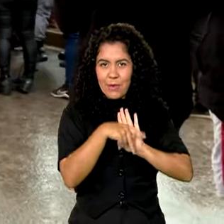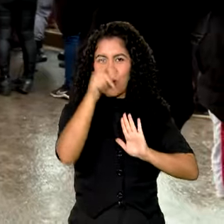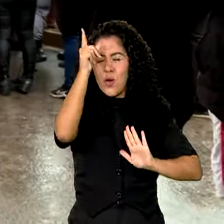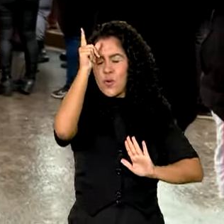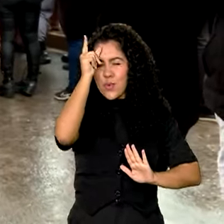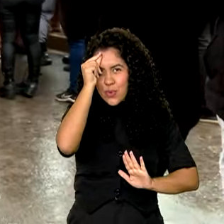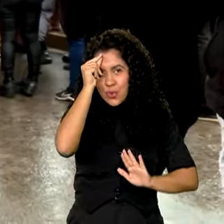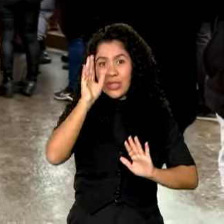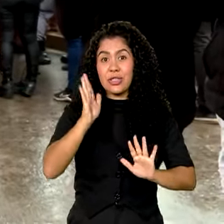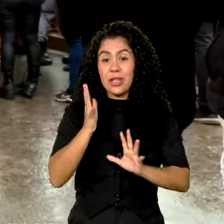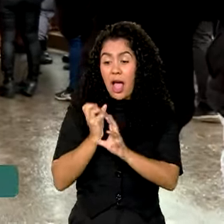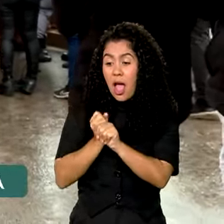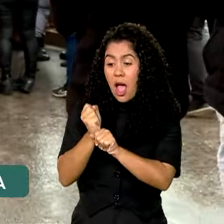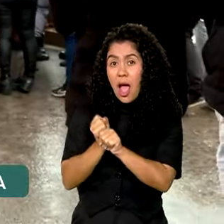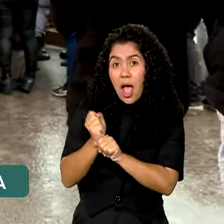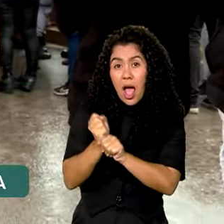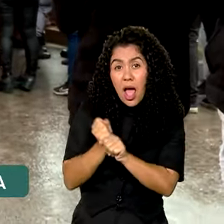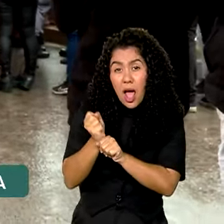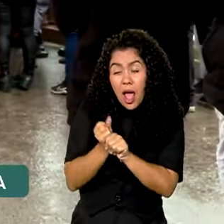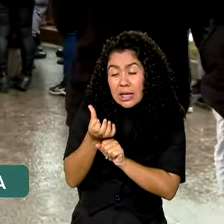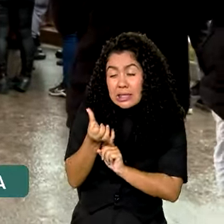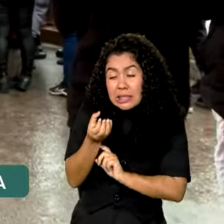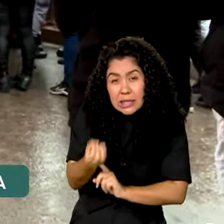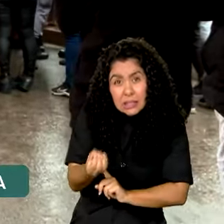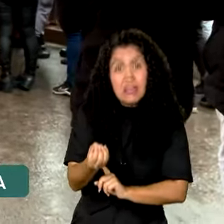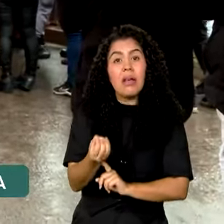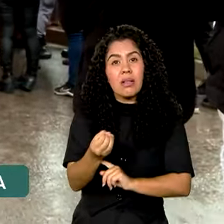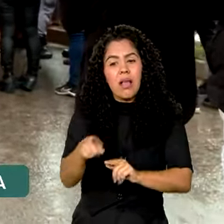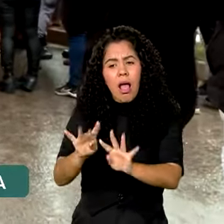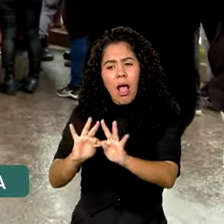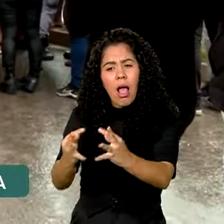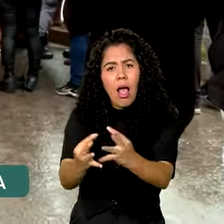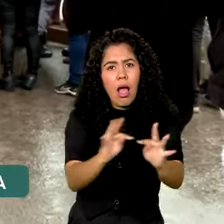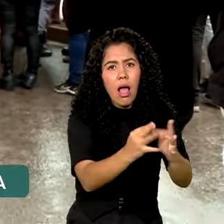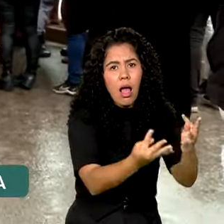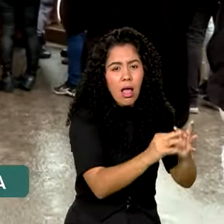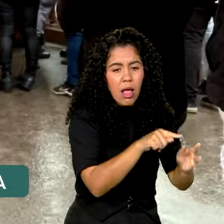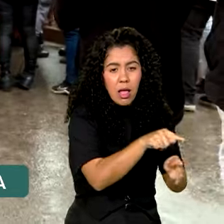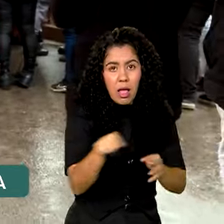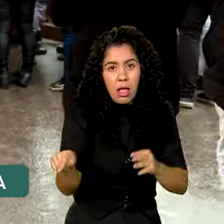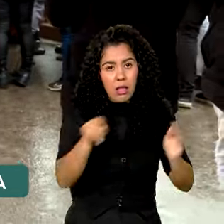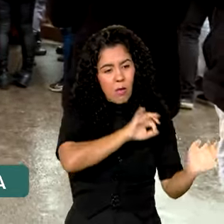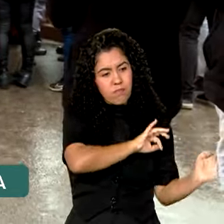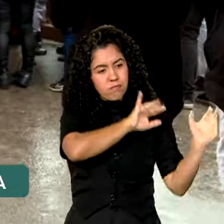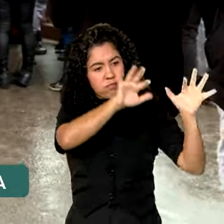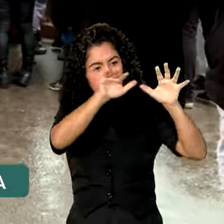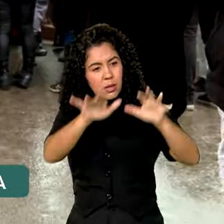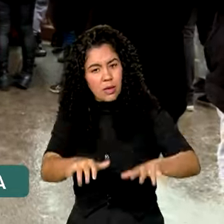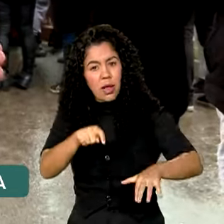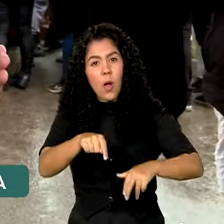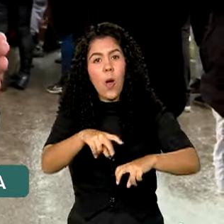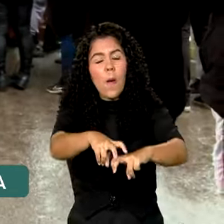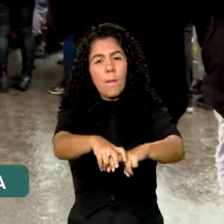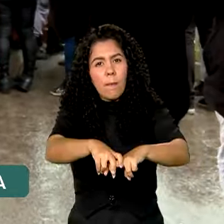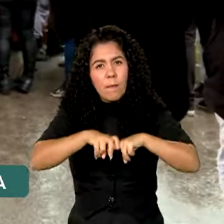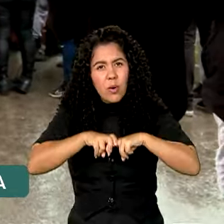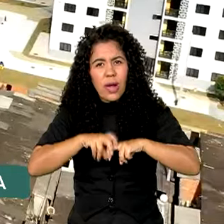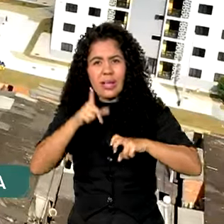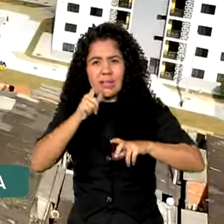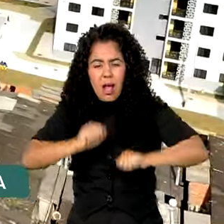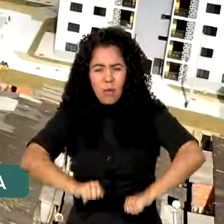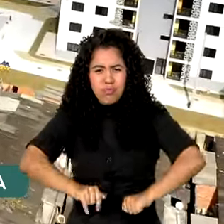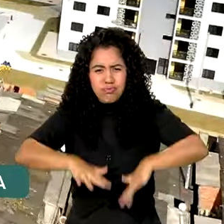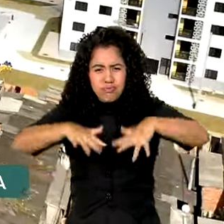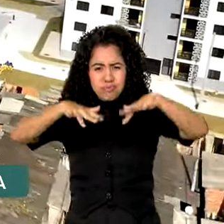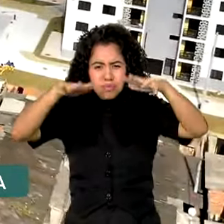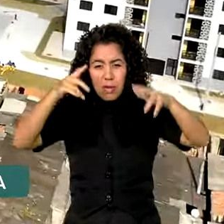depois de quase 60 anos, quando suas famílias foram trazidas para cá por causa de uma grande enchente.